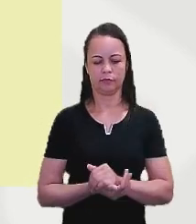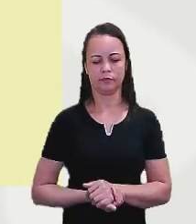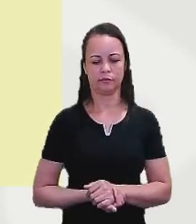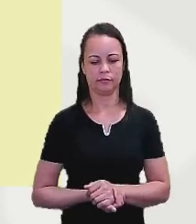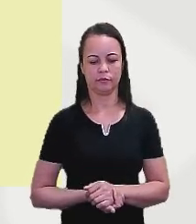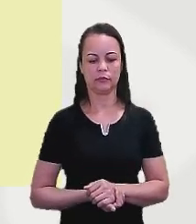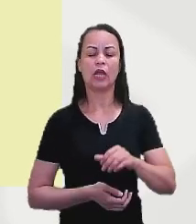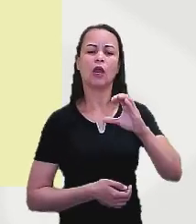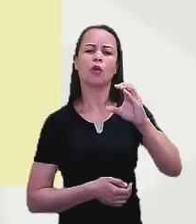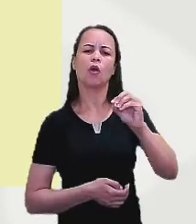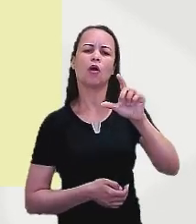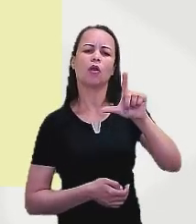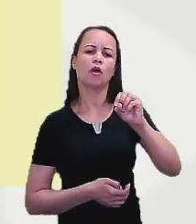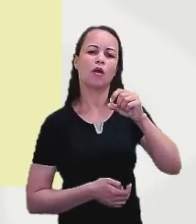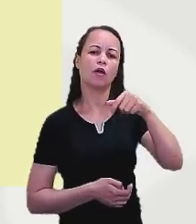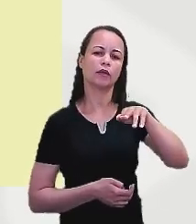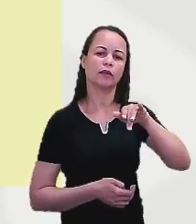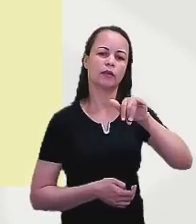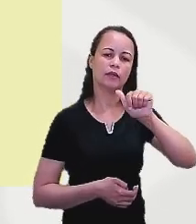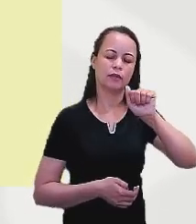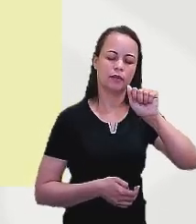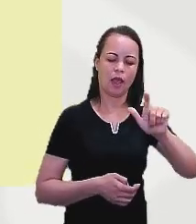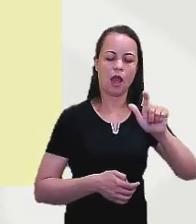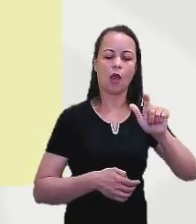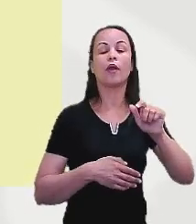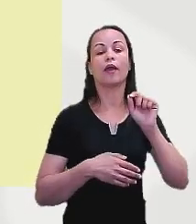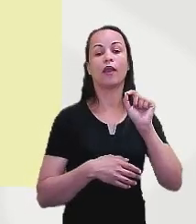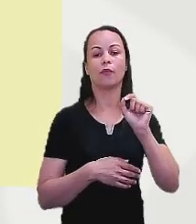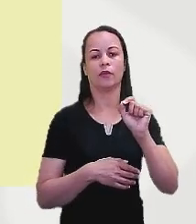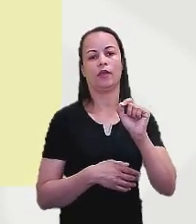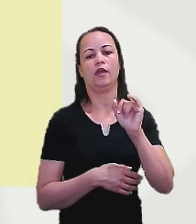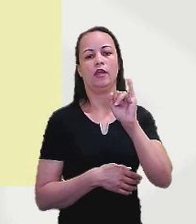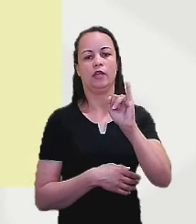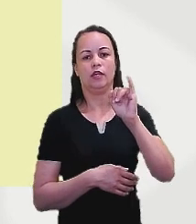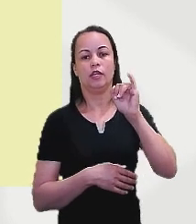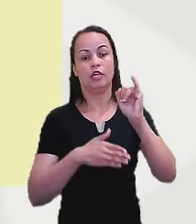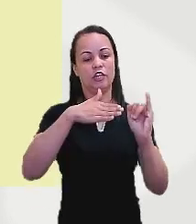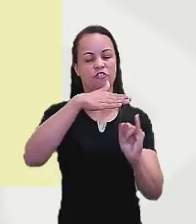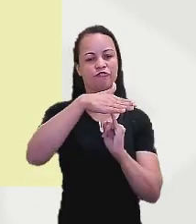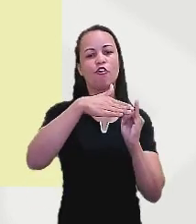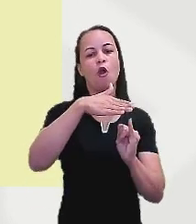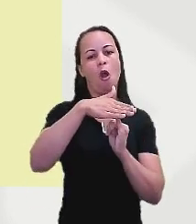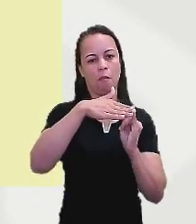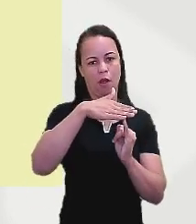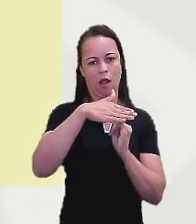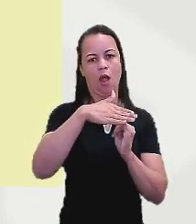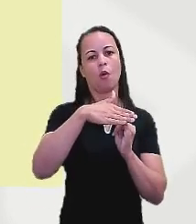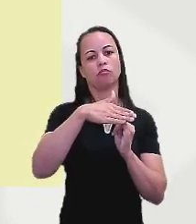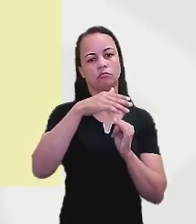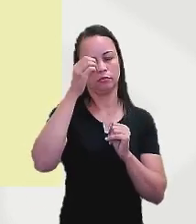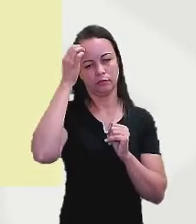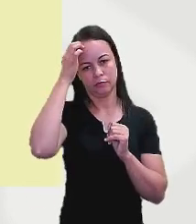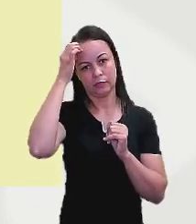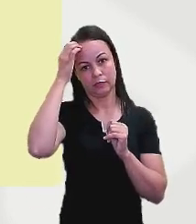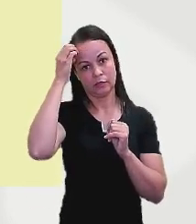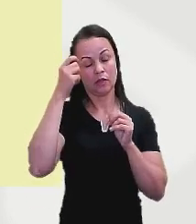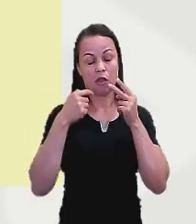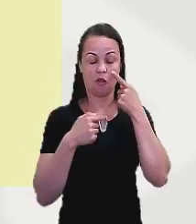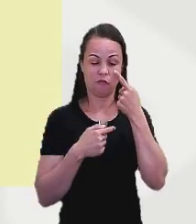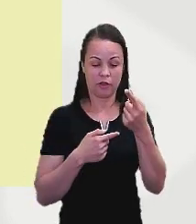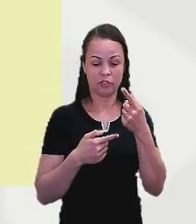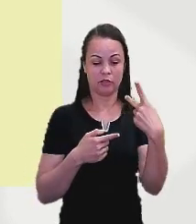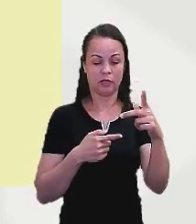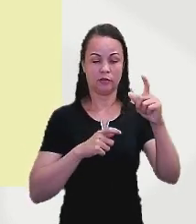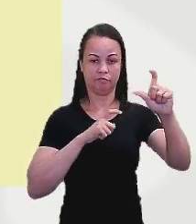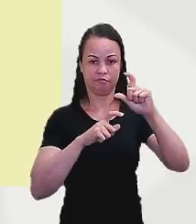é uma linguagem informal. Informal ou coloquial. Veja só nessa